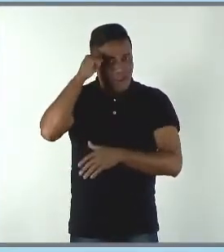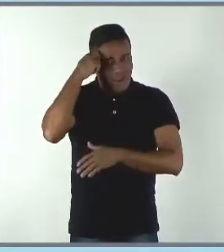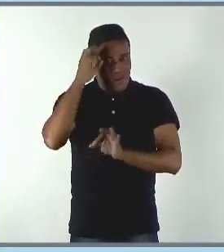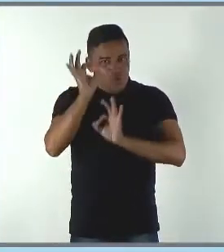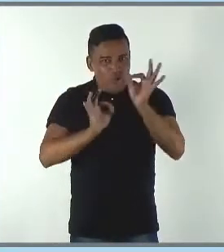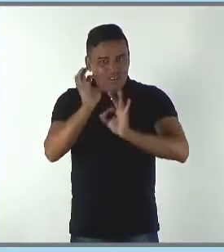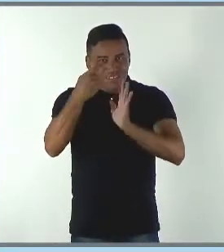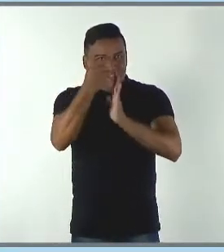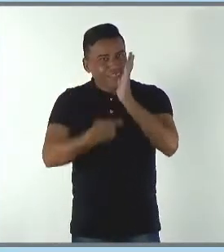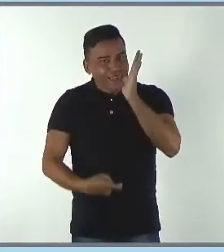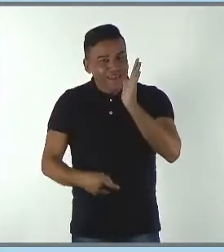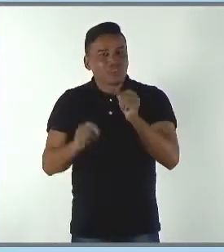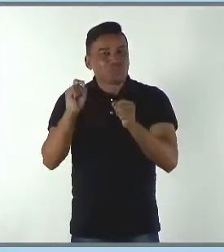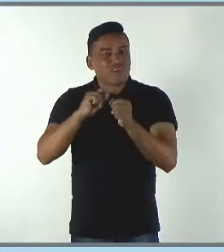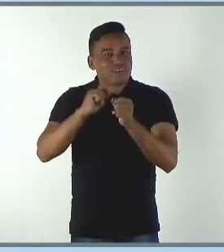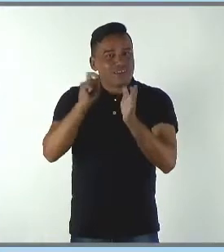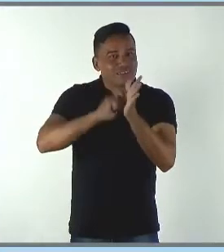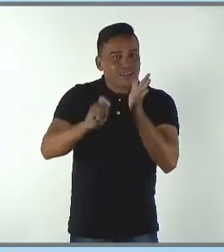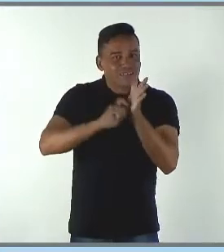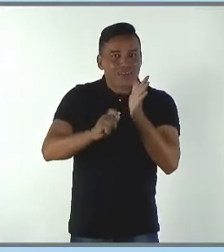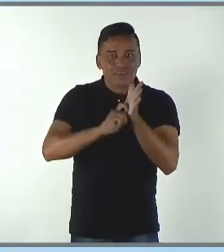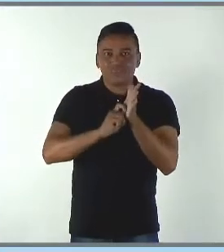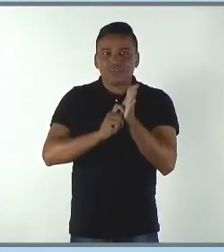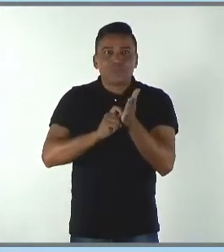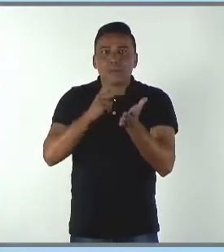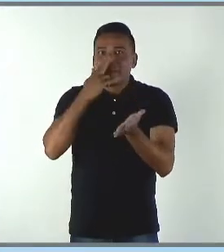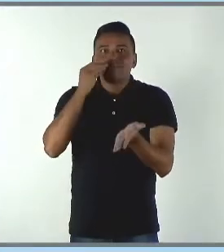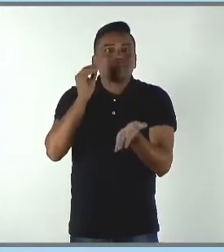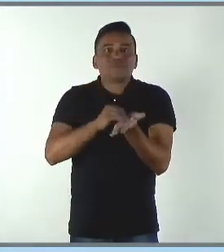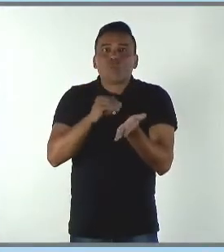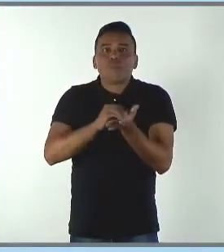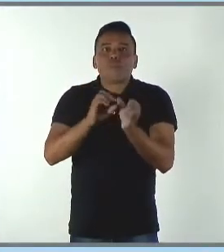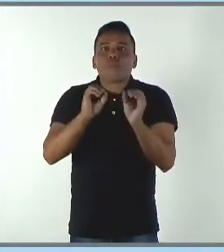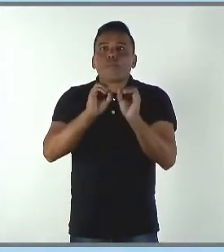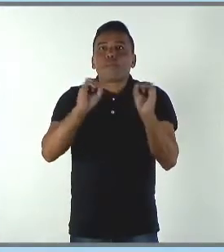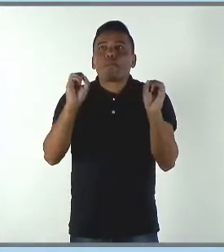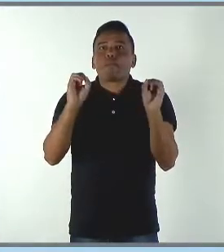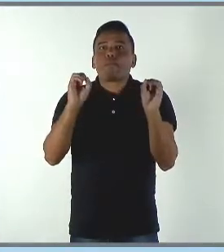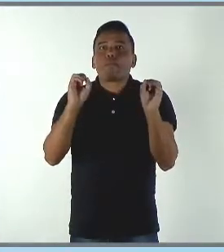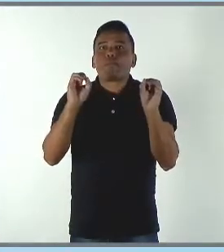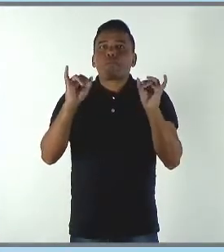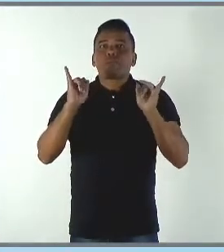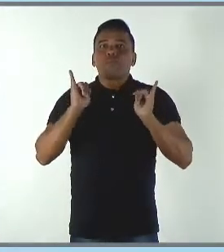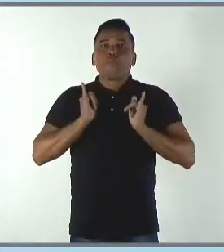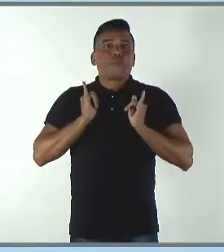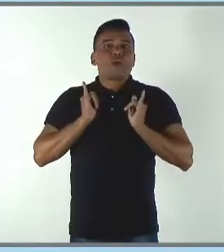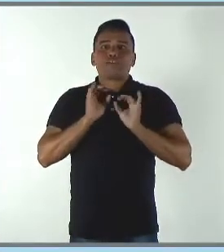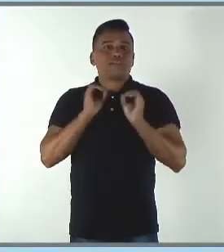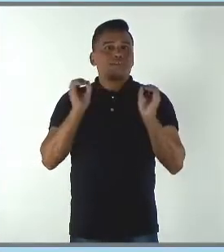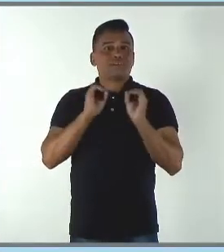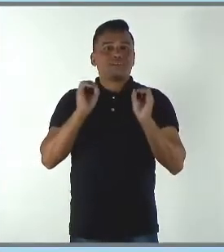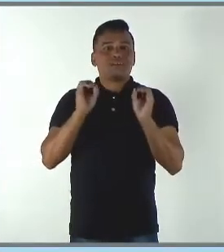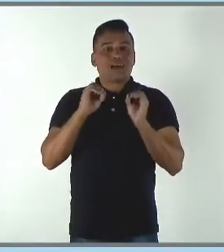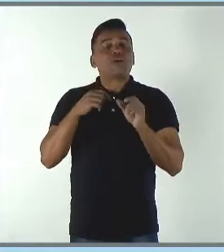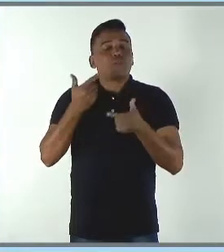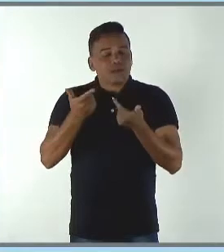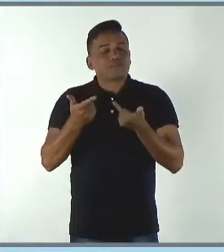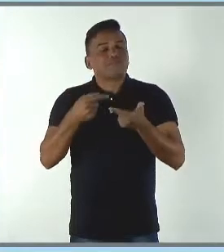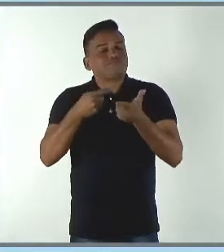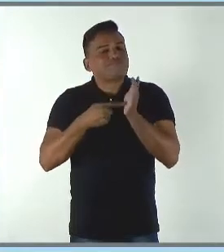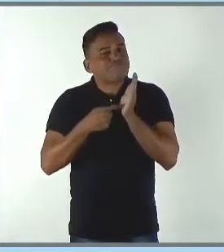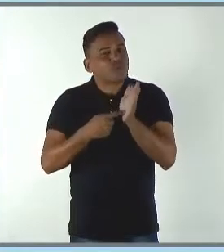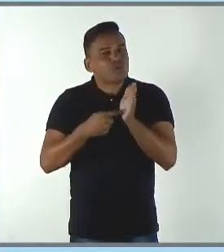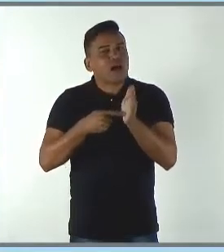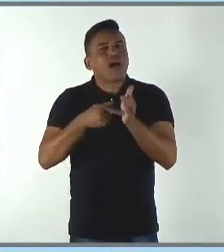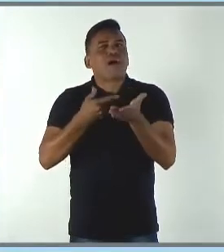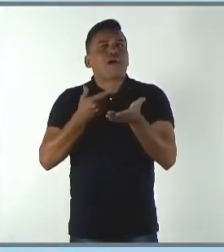negatividade, de ausência, de vazio. Tá? De vazio. Por isso que a gente começa a trabalhar um pouco uma